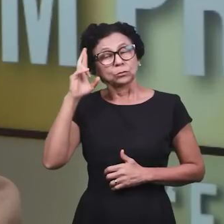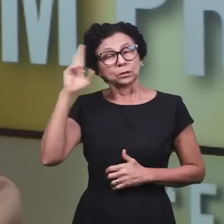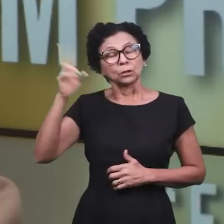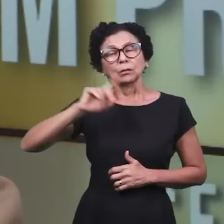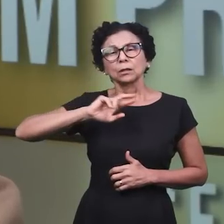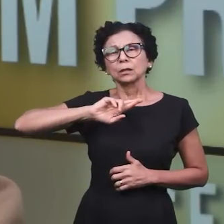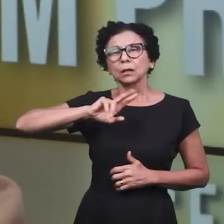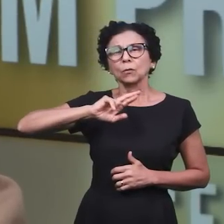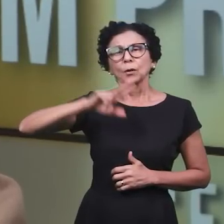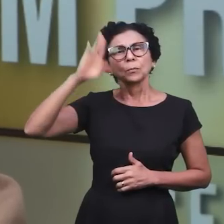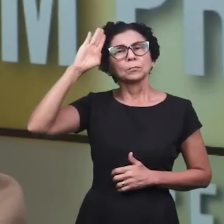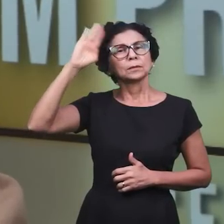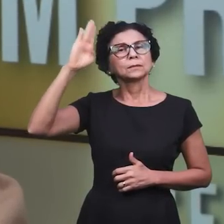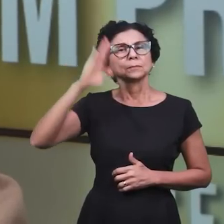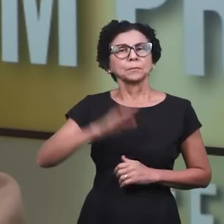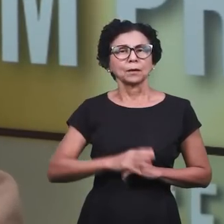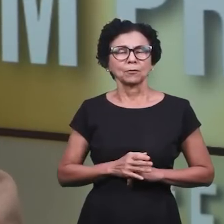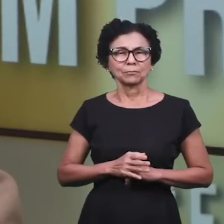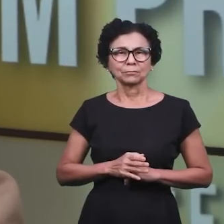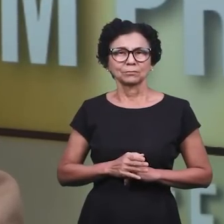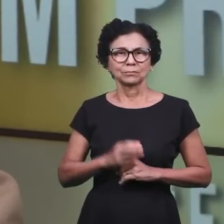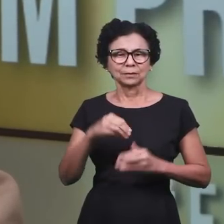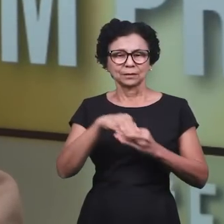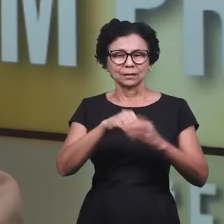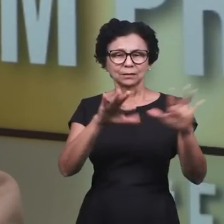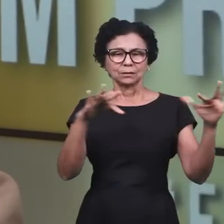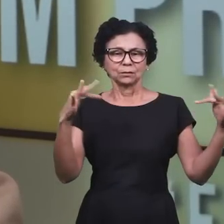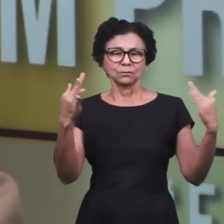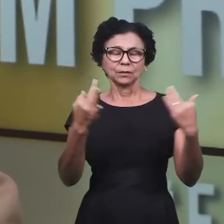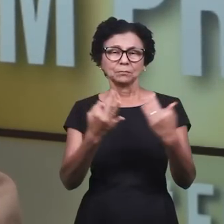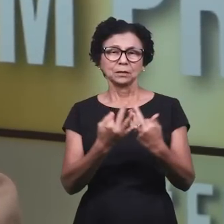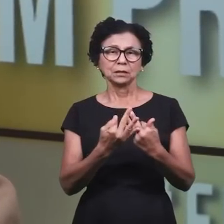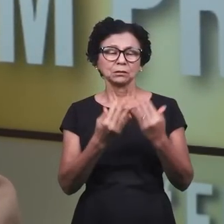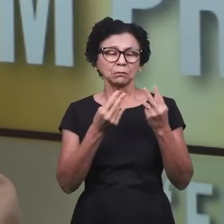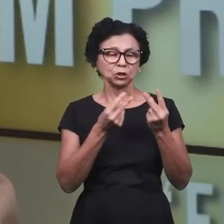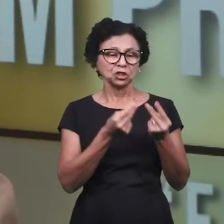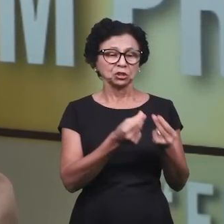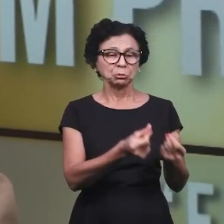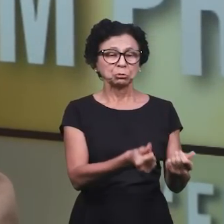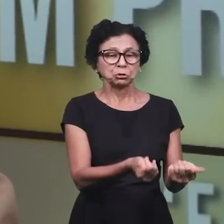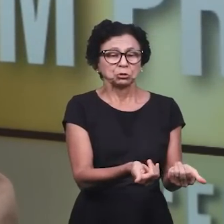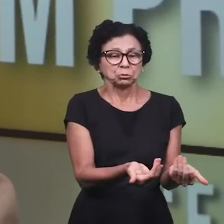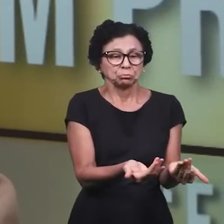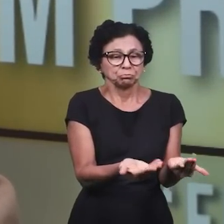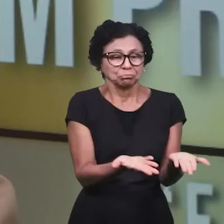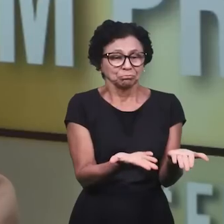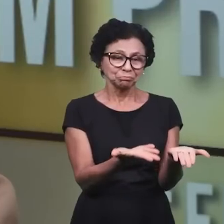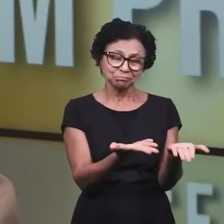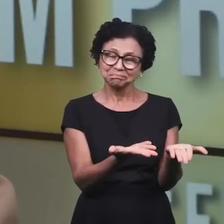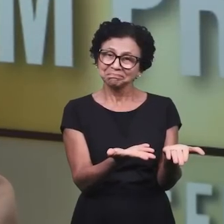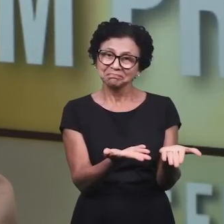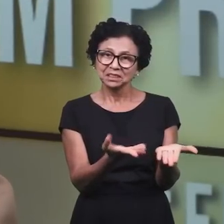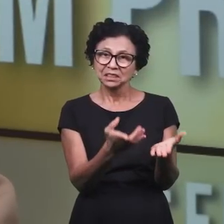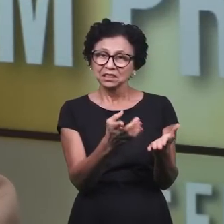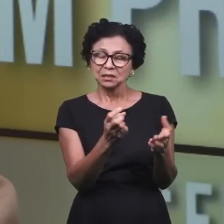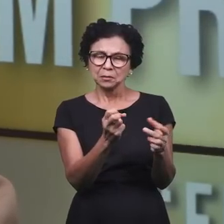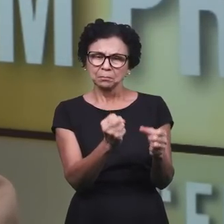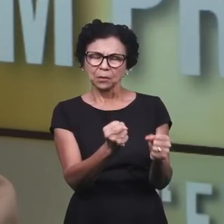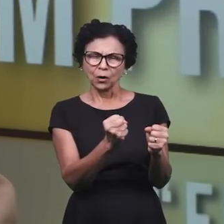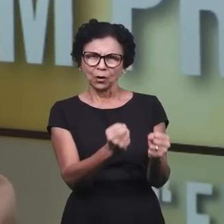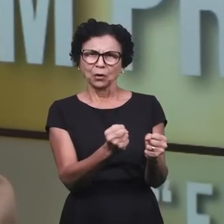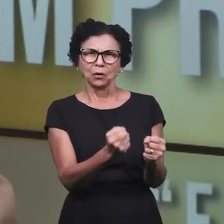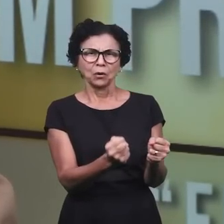na nossa família, tudo se torna inútil. você pode alcançar, você pode